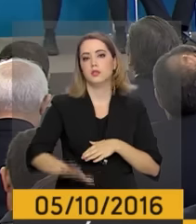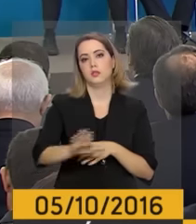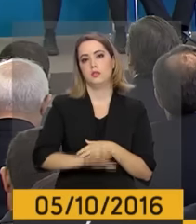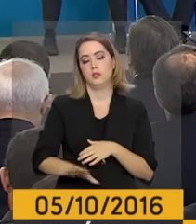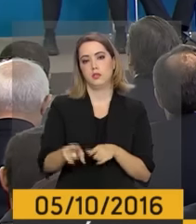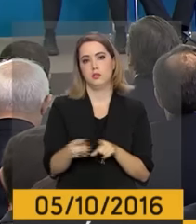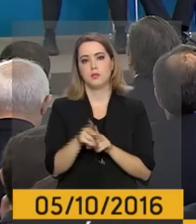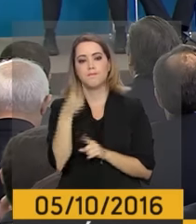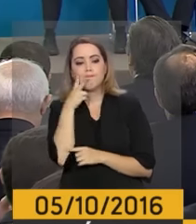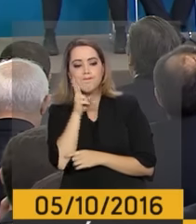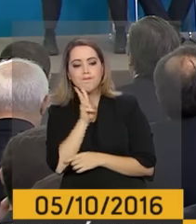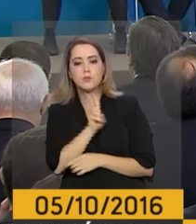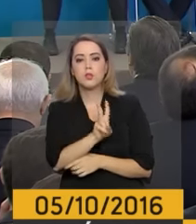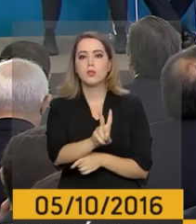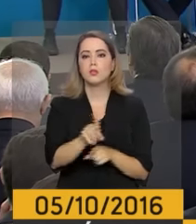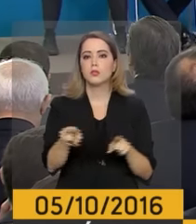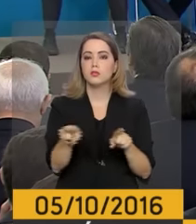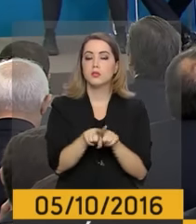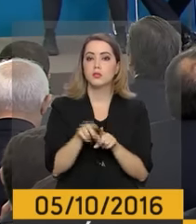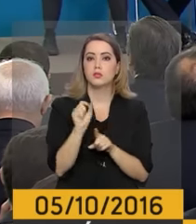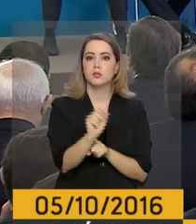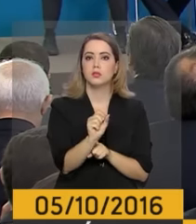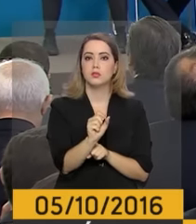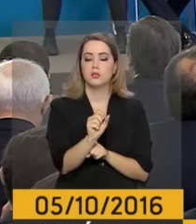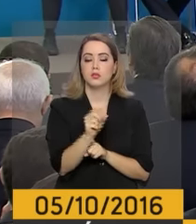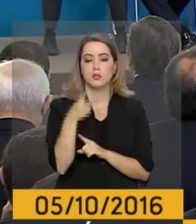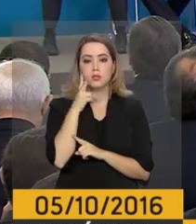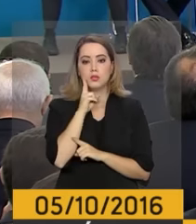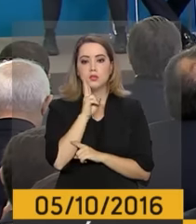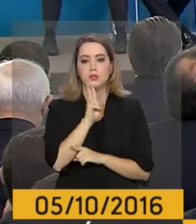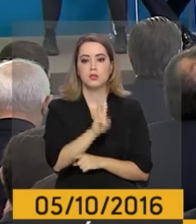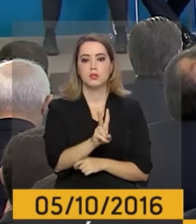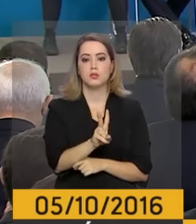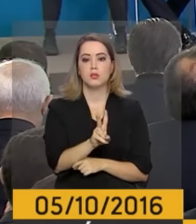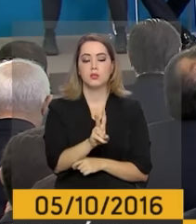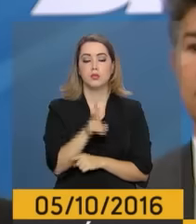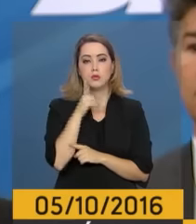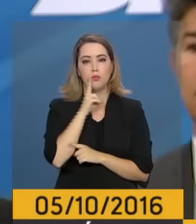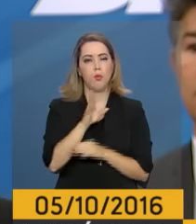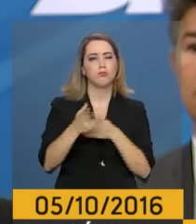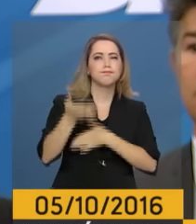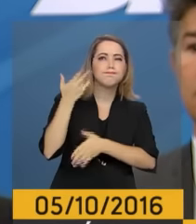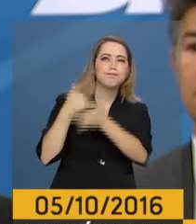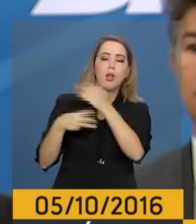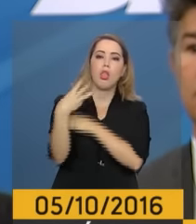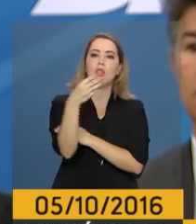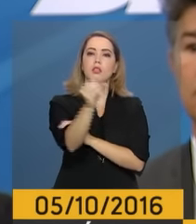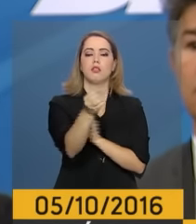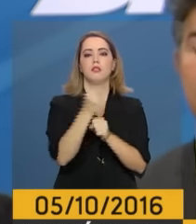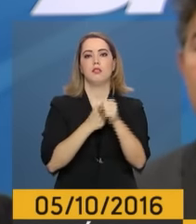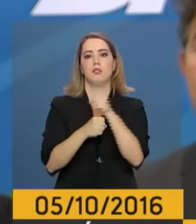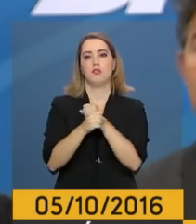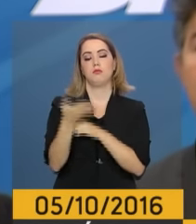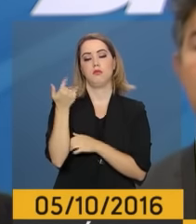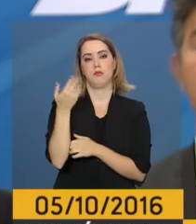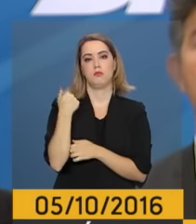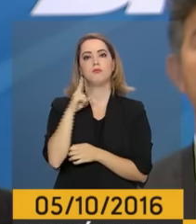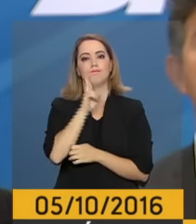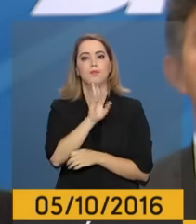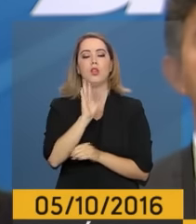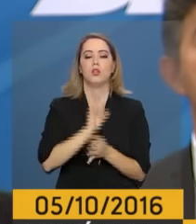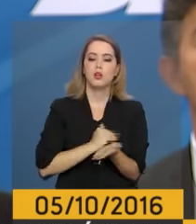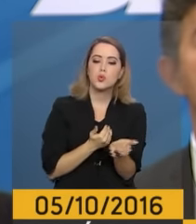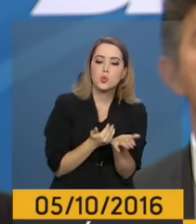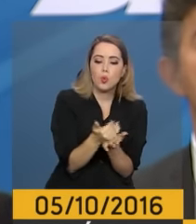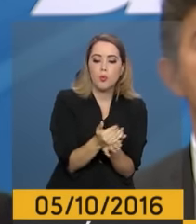os olhos para os cuidados da primeira infância há mais de 30 anos atrás. Então, uma saudação especial, que